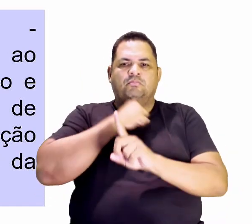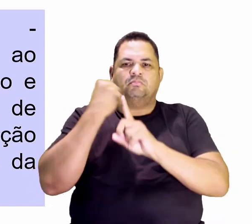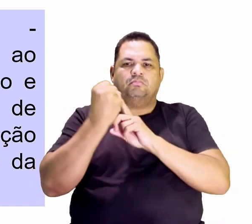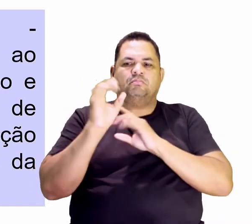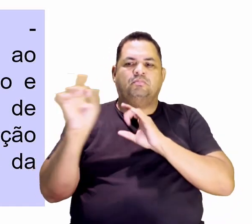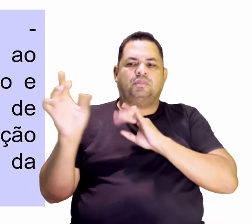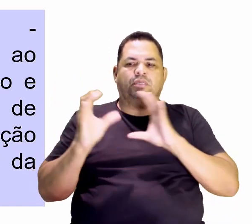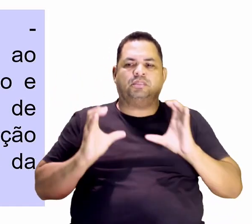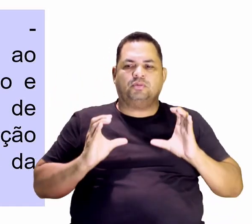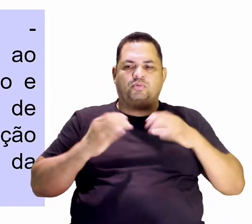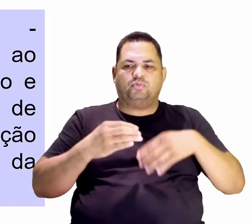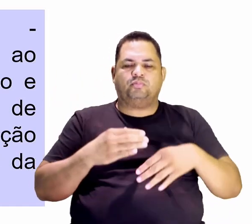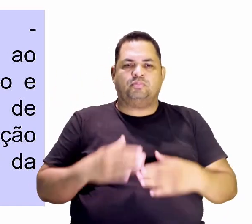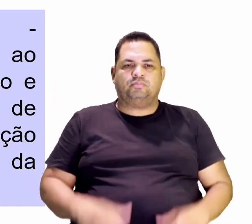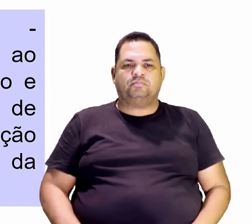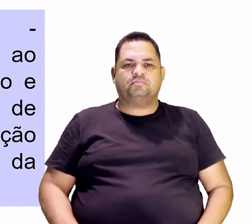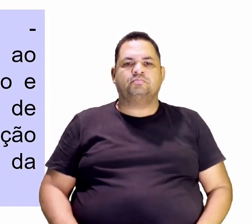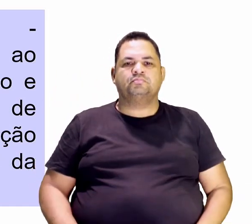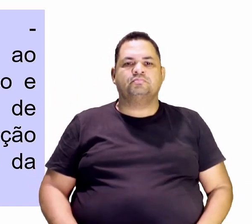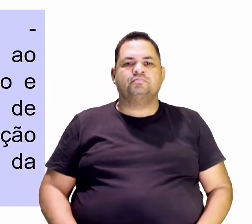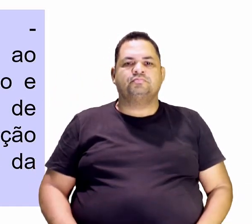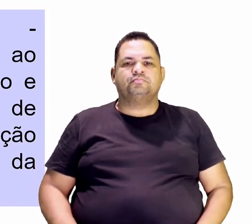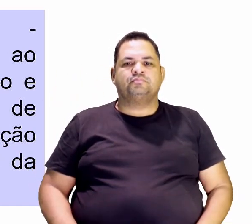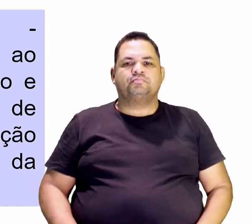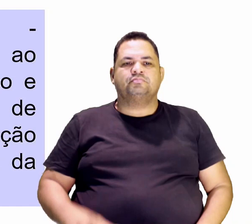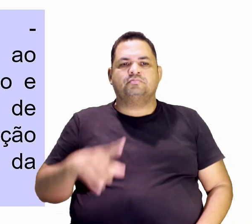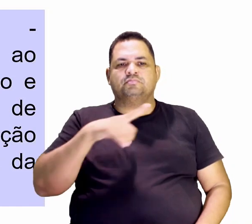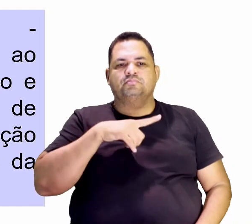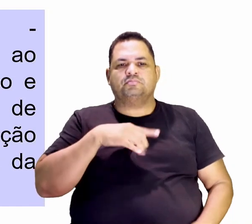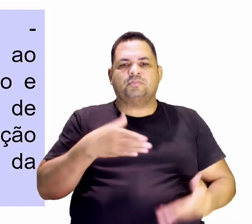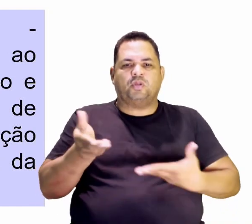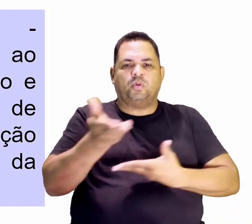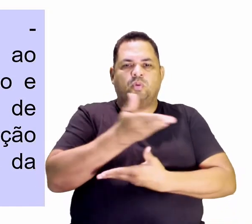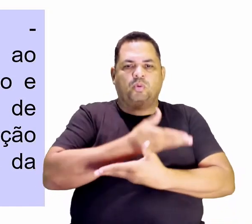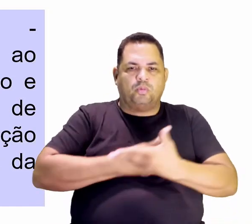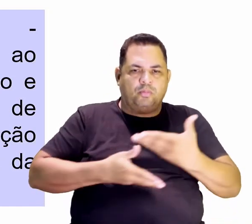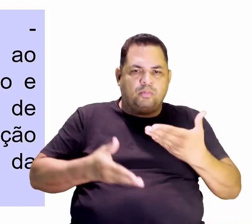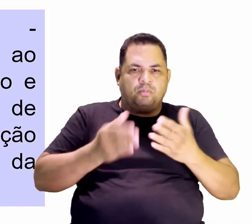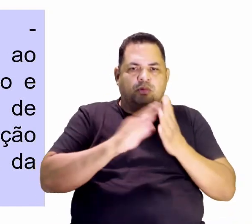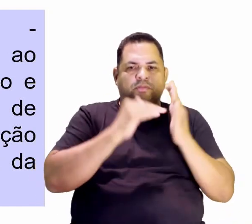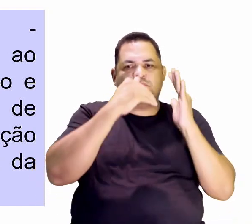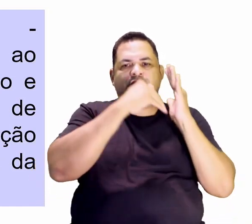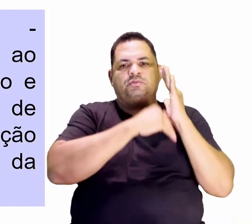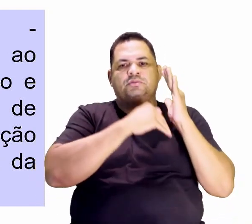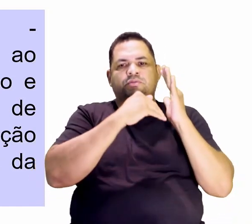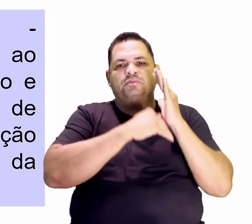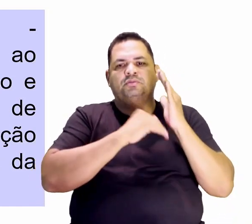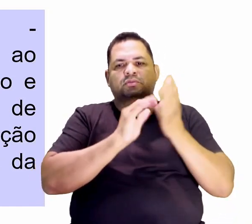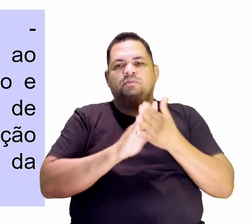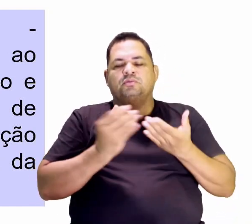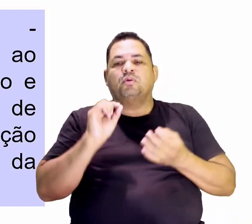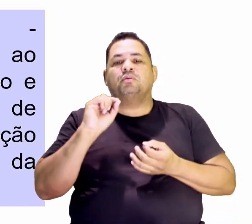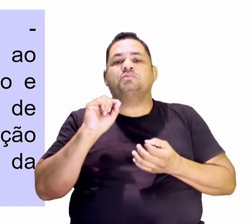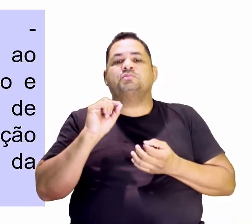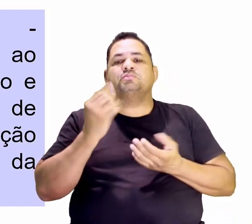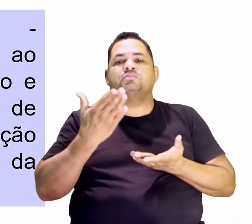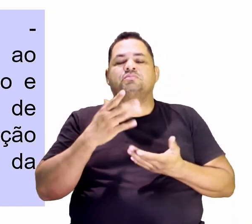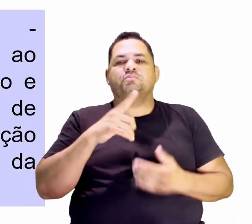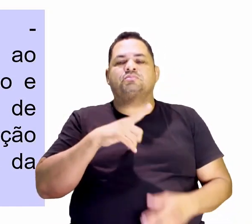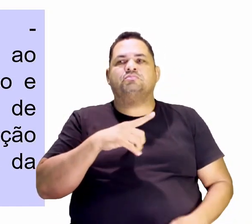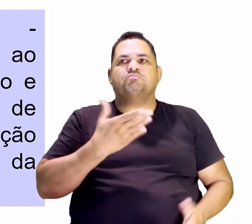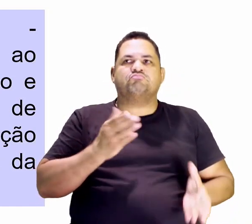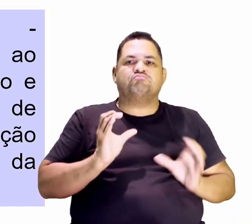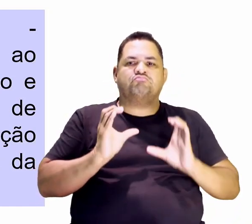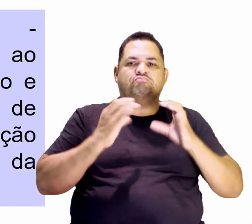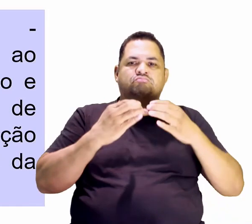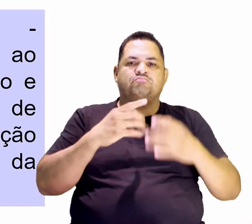tribo? Através do quê? Do compartilhamento de códigos. Que códigos são esses, prof? Por exemplo, em determinados